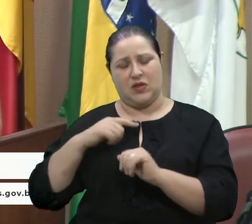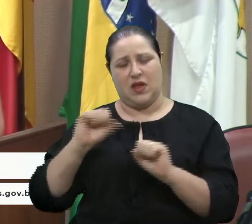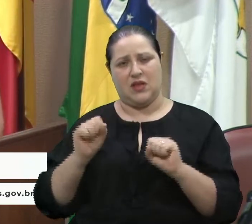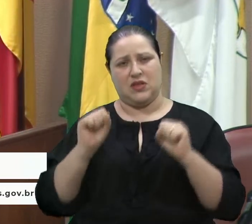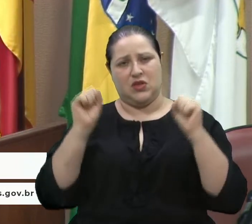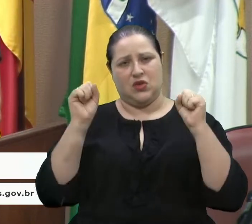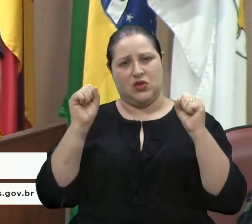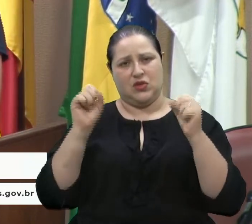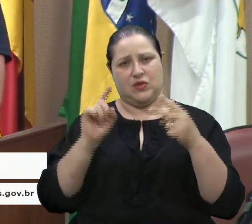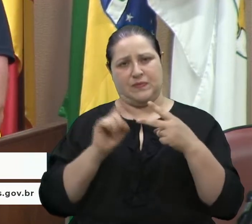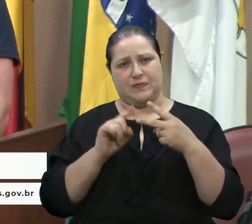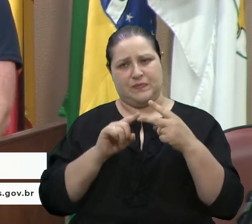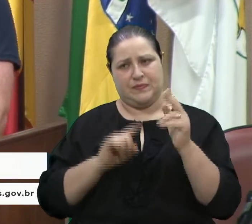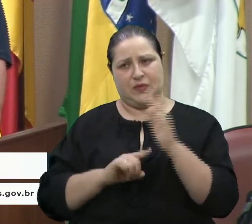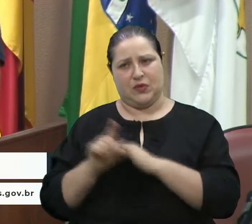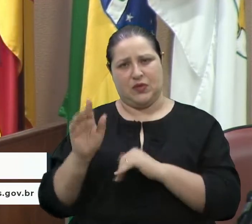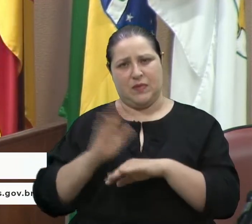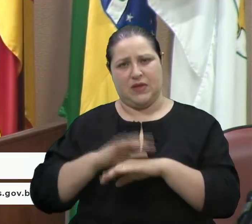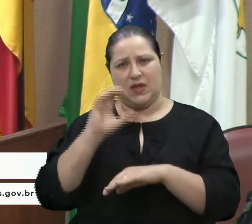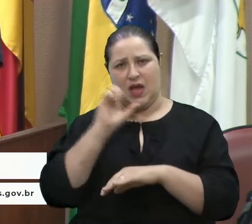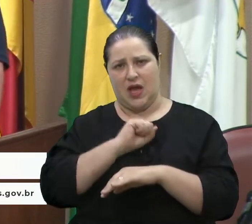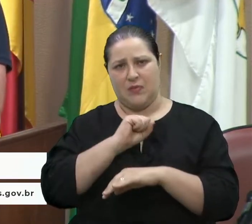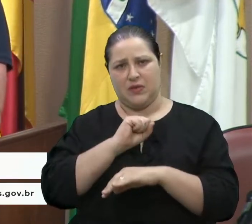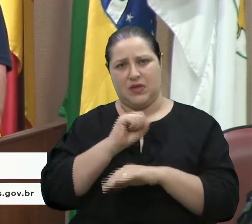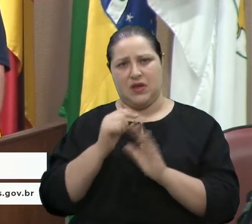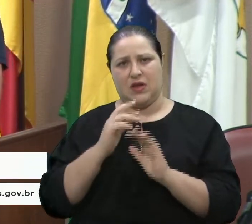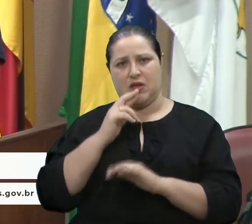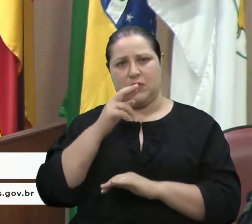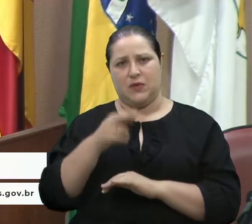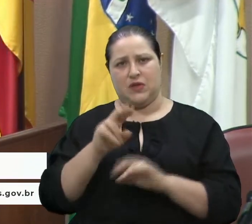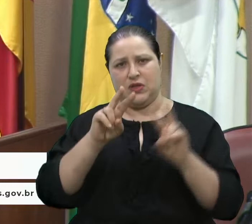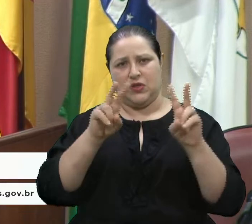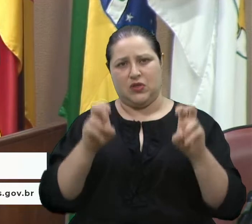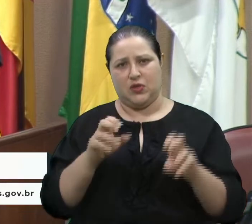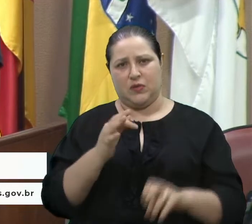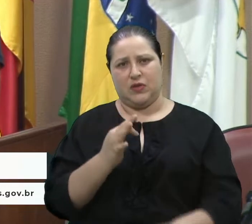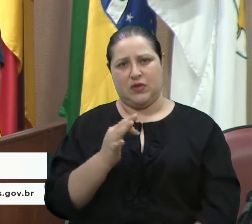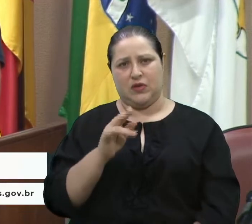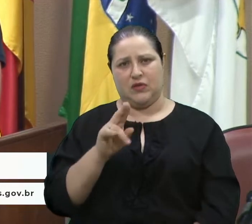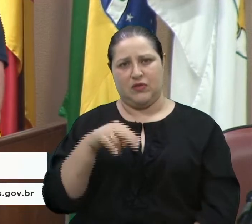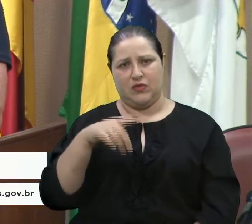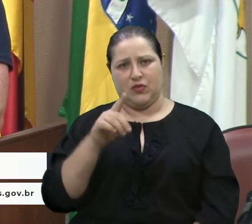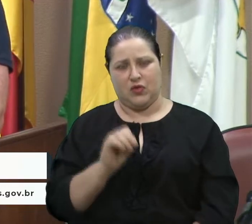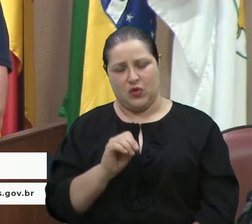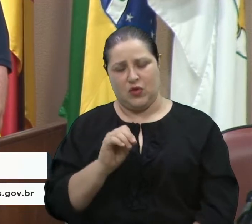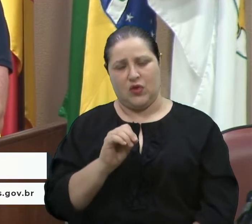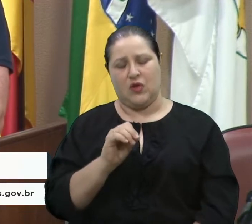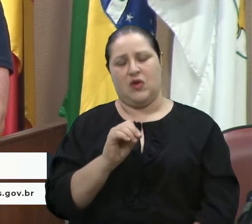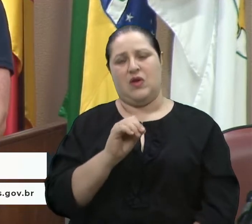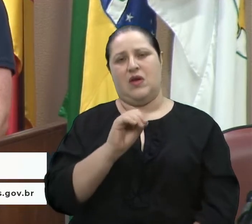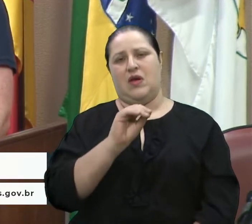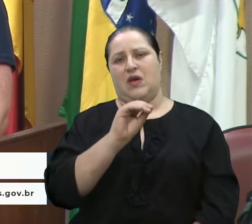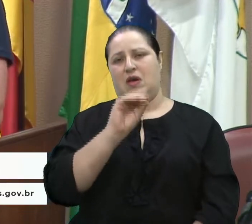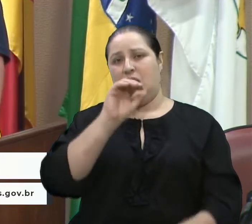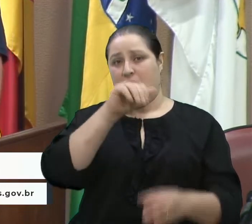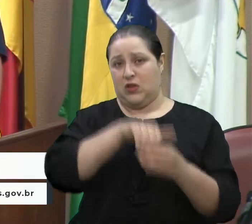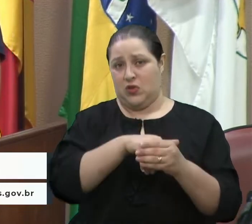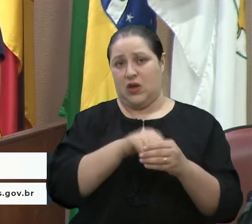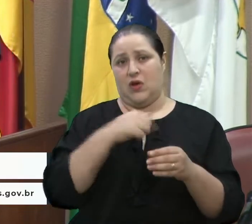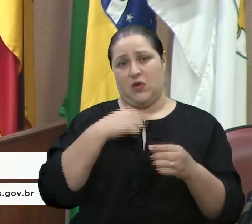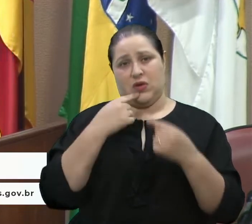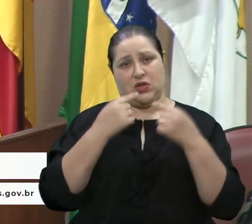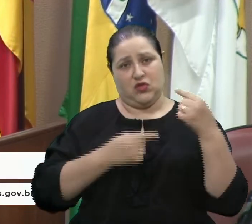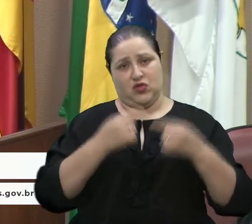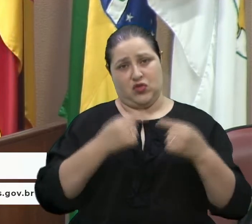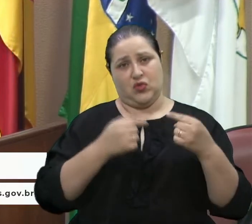estou aqui de forma mais rápida possível, para lhe responder sobre o fundo eleitoral que eu critico. Vereador Lucas, eu sou um vereador de coerência, eu